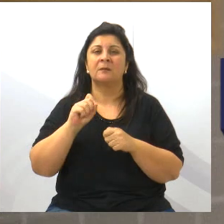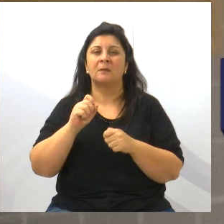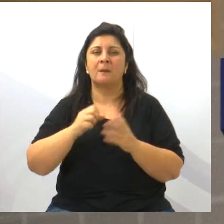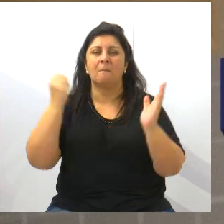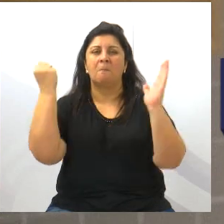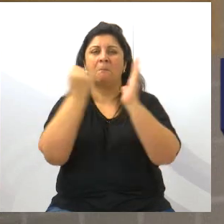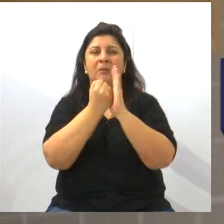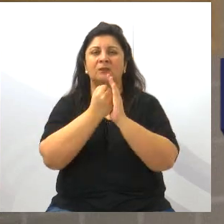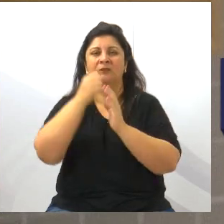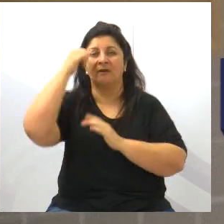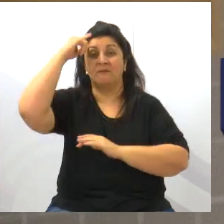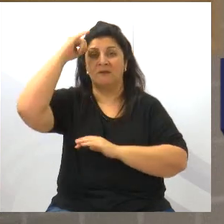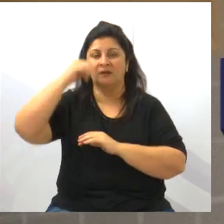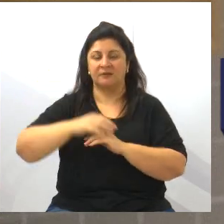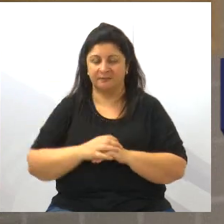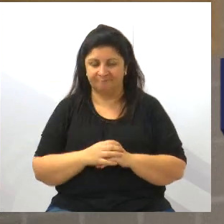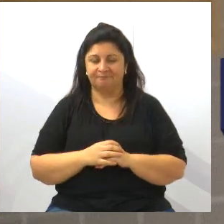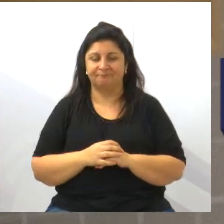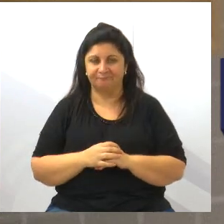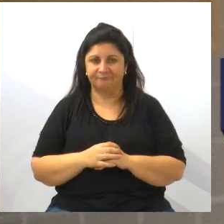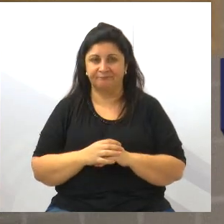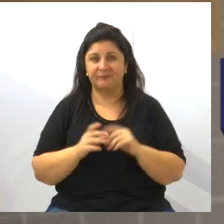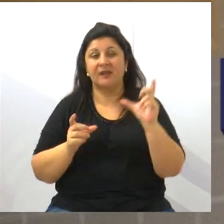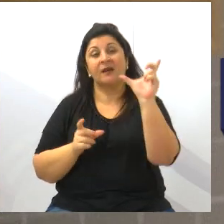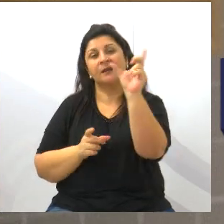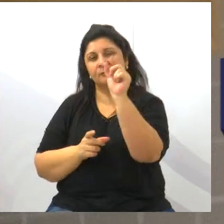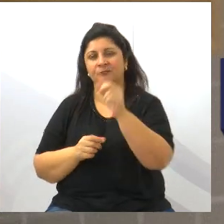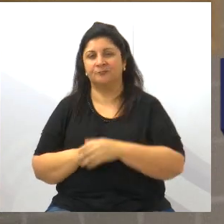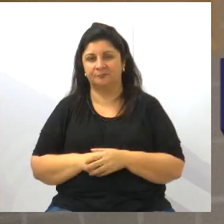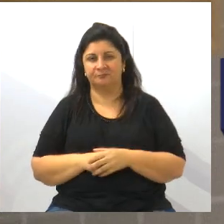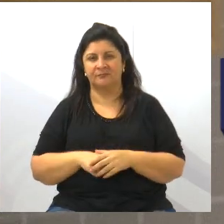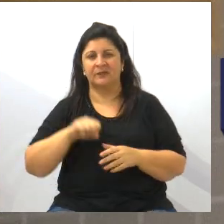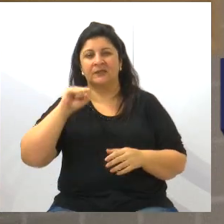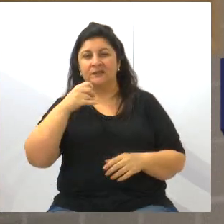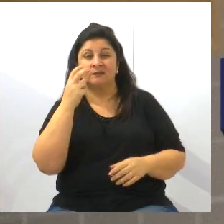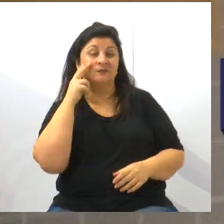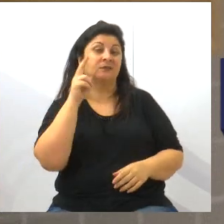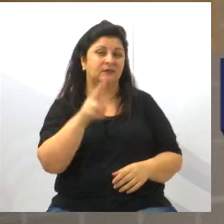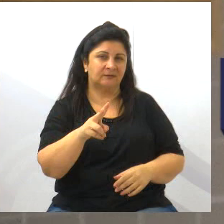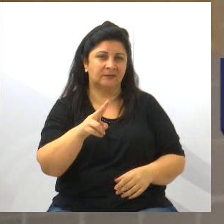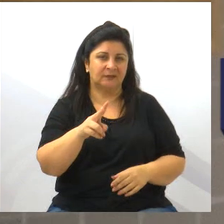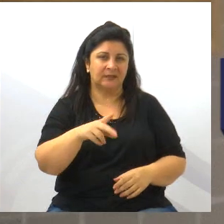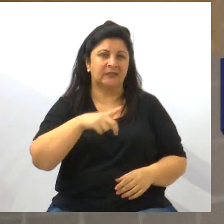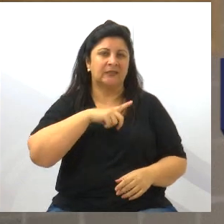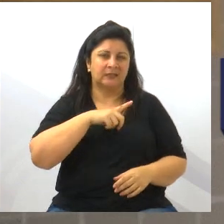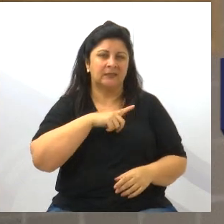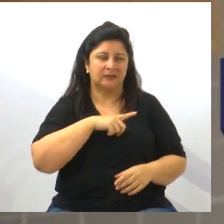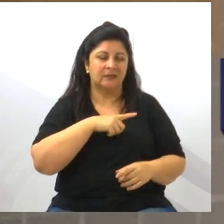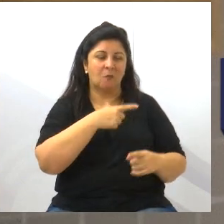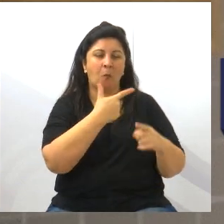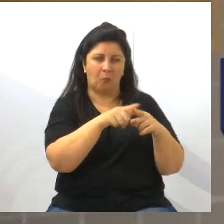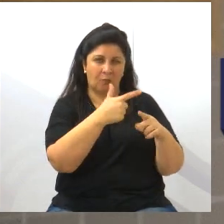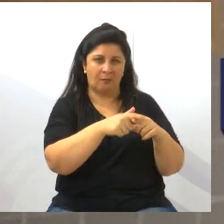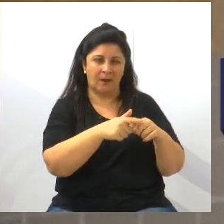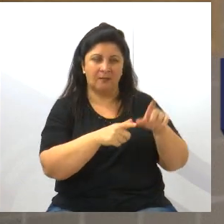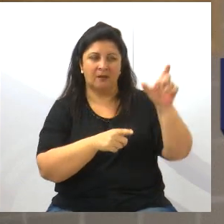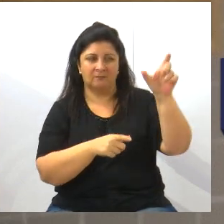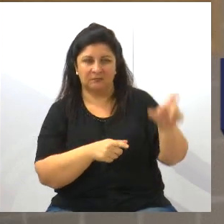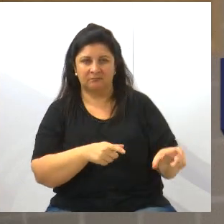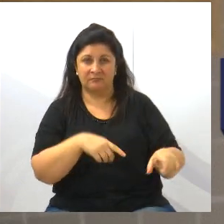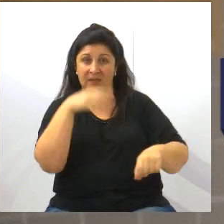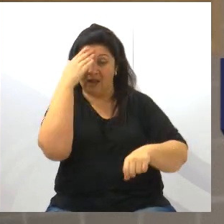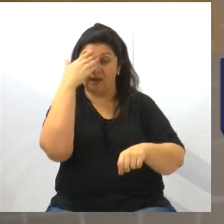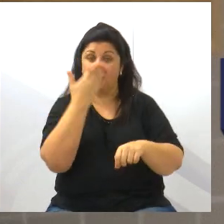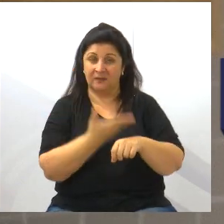aquele povo. Moral da história: na próxima vez que você ouvir dizer que alguém está diante de um problema e acreditar